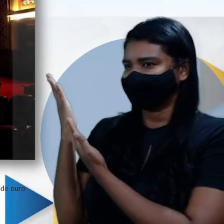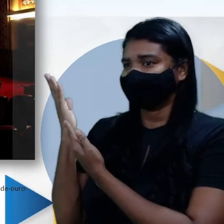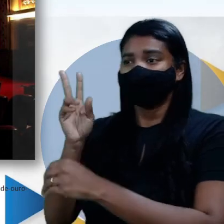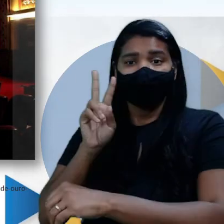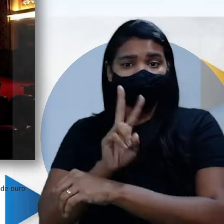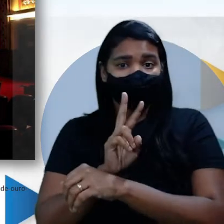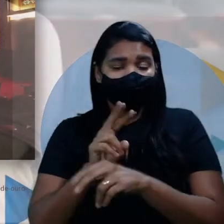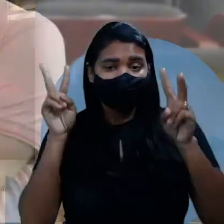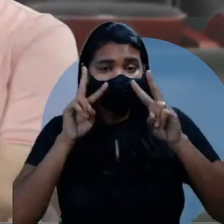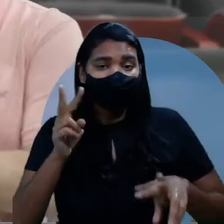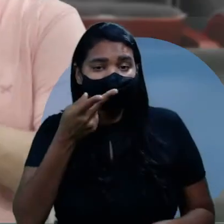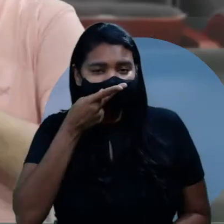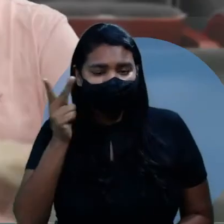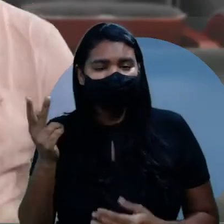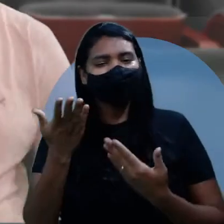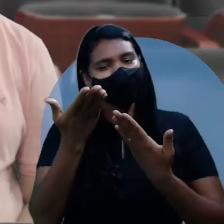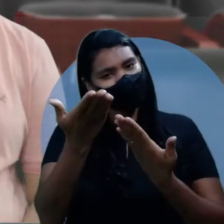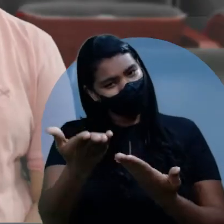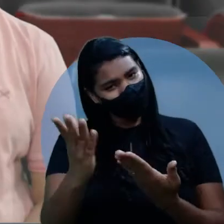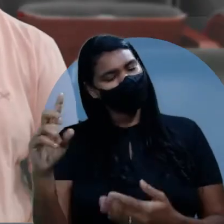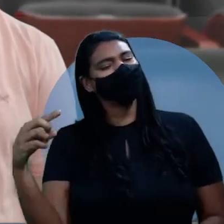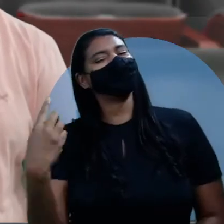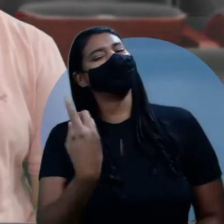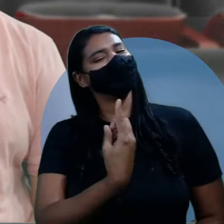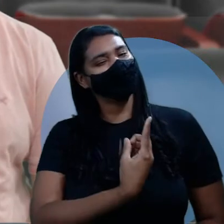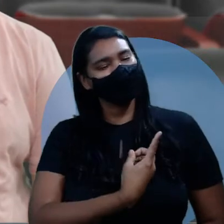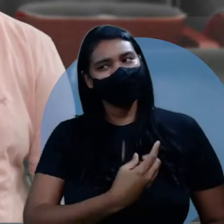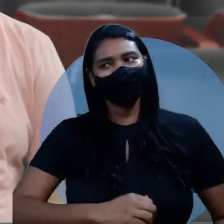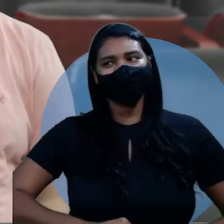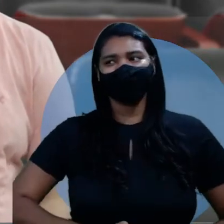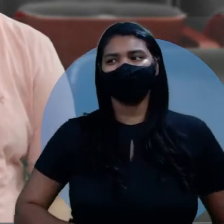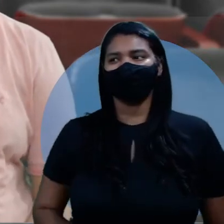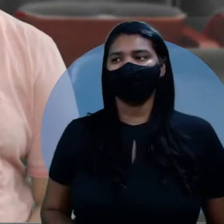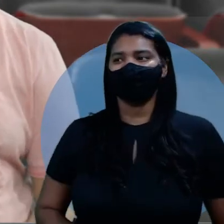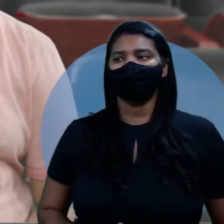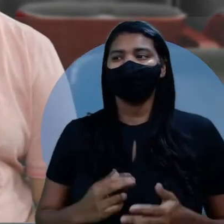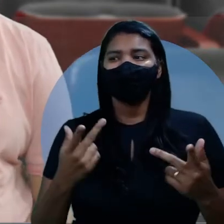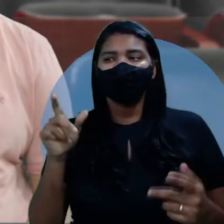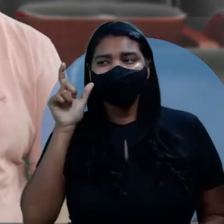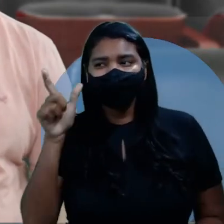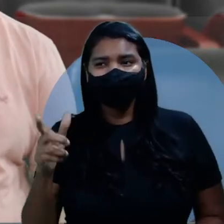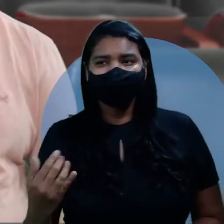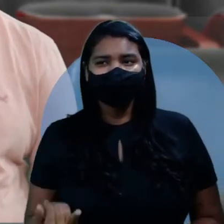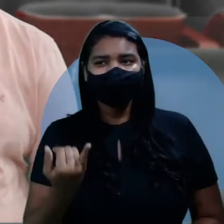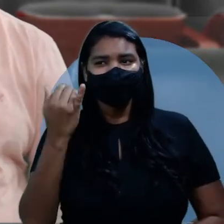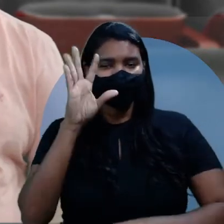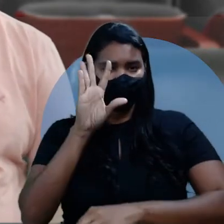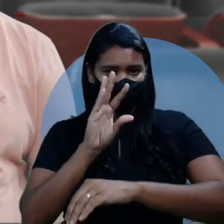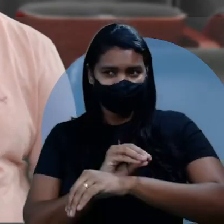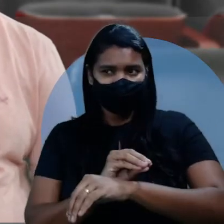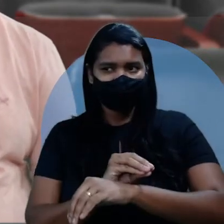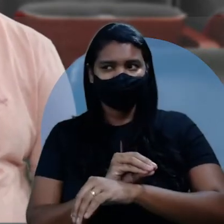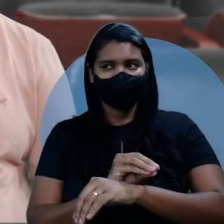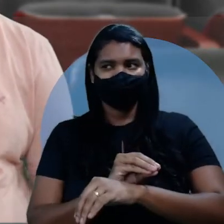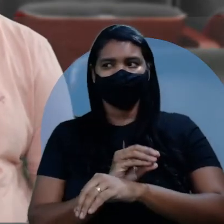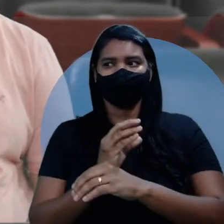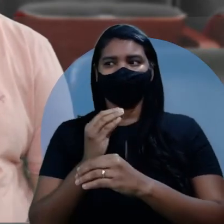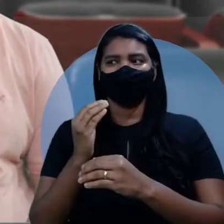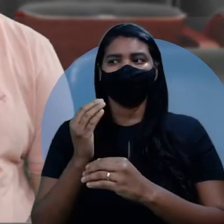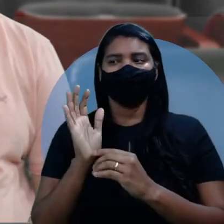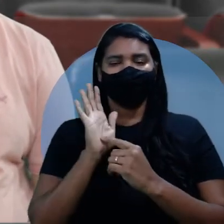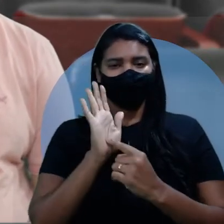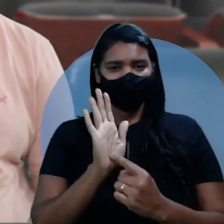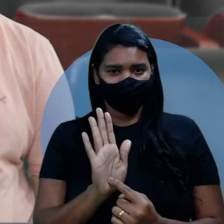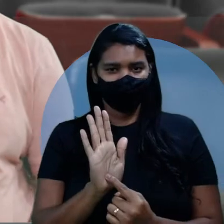preservado e visitado, viu? Por todos nós. Uma coisa interessante com a foto anterior que o senhor mostrou